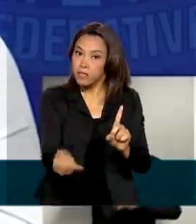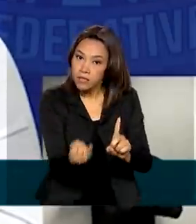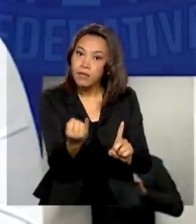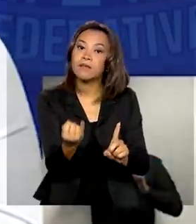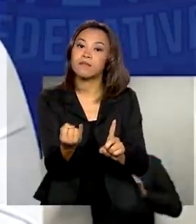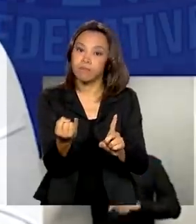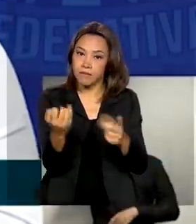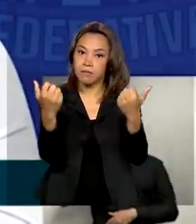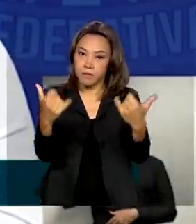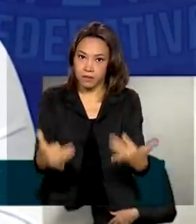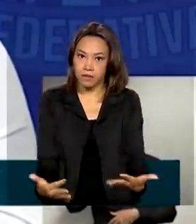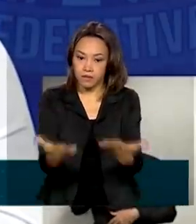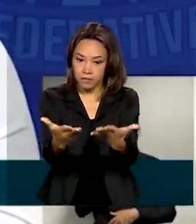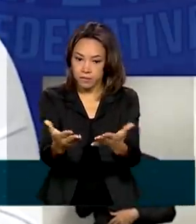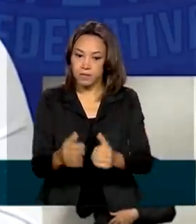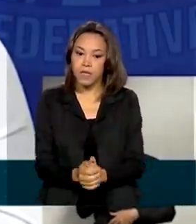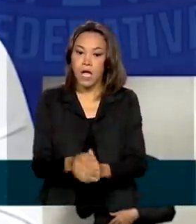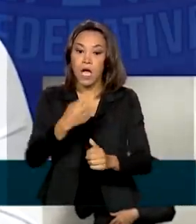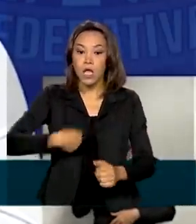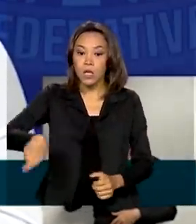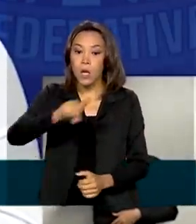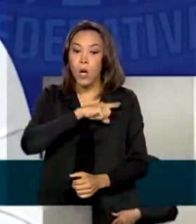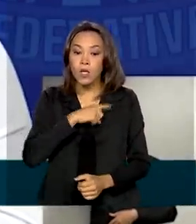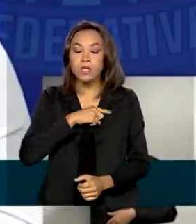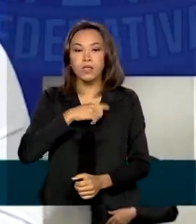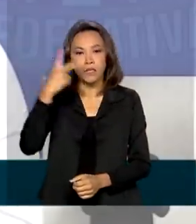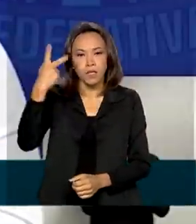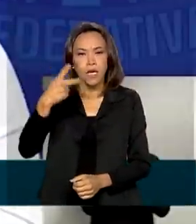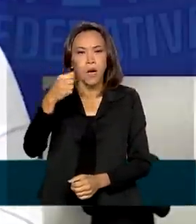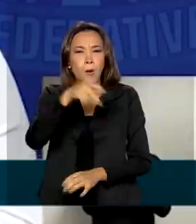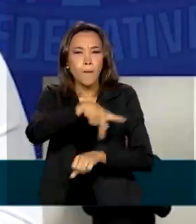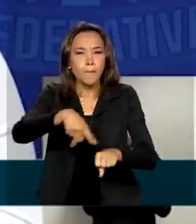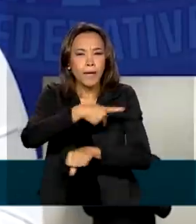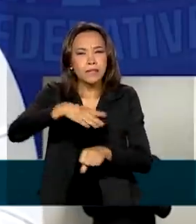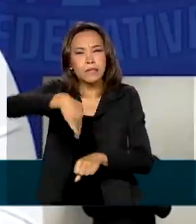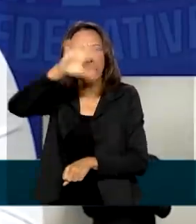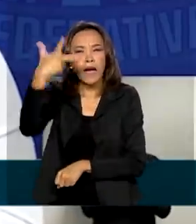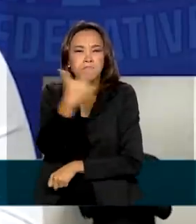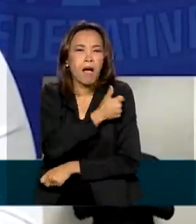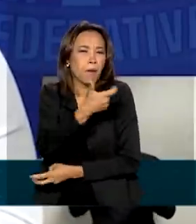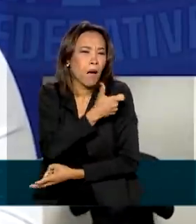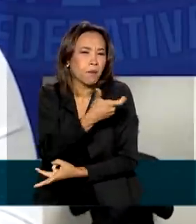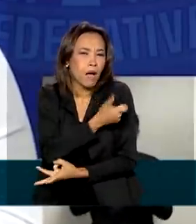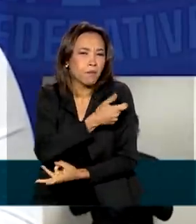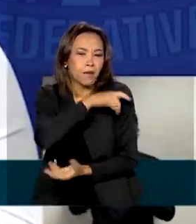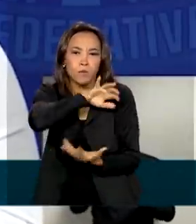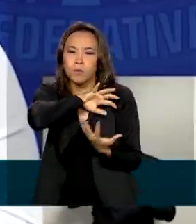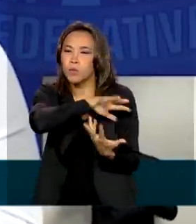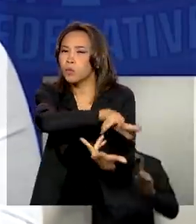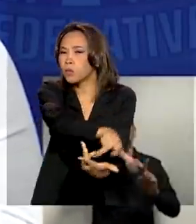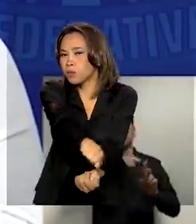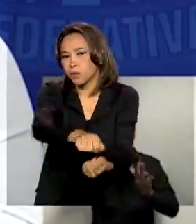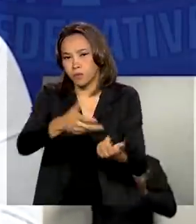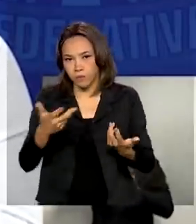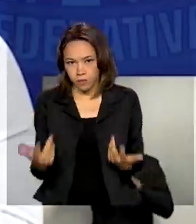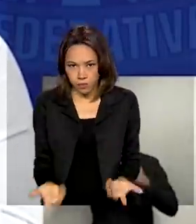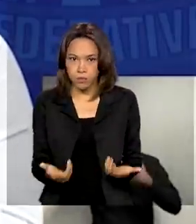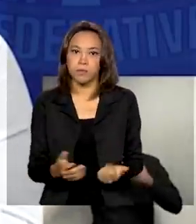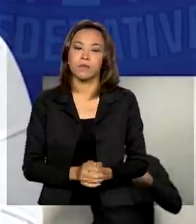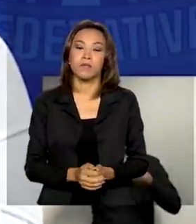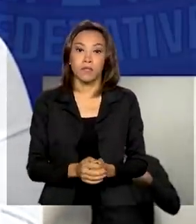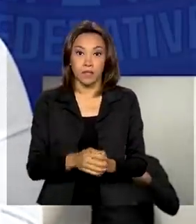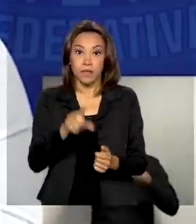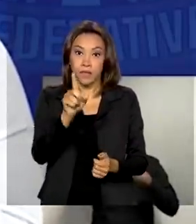é uma pernada somos o país que mais imuniza no mundo tem que contar Fevereiro Março Abril Maio Junho um que